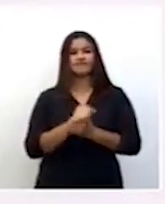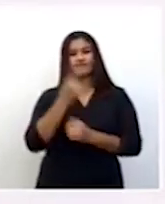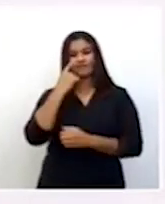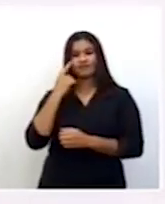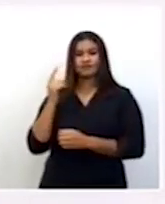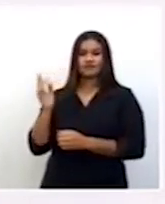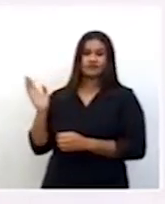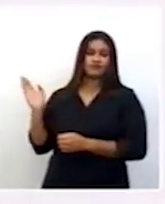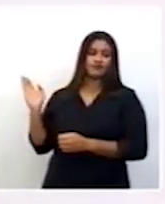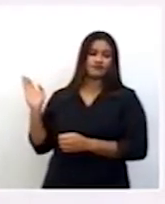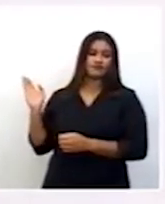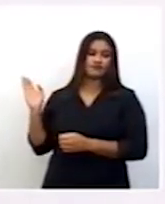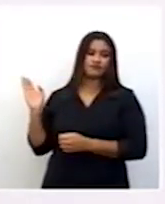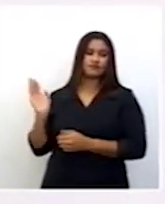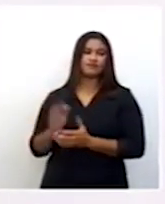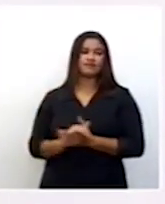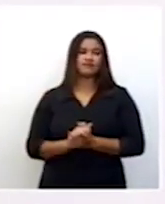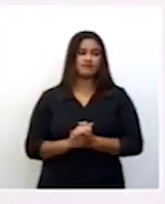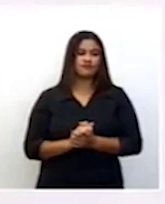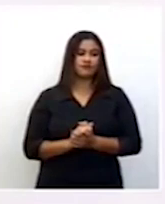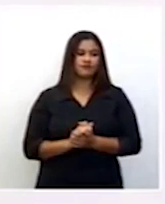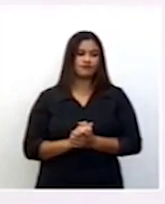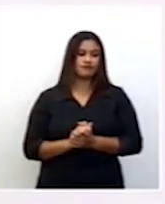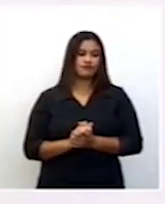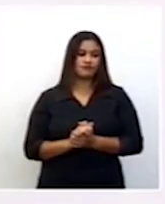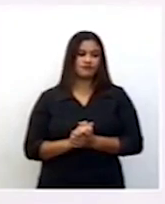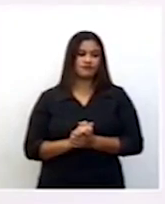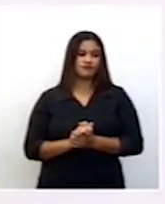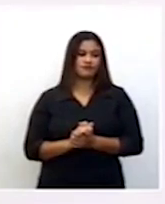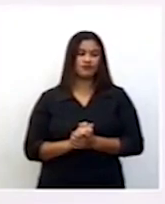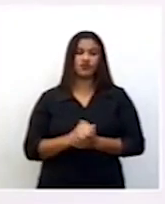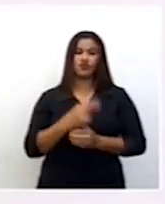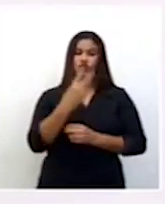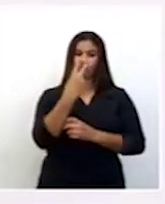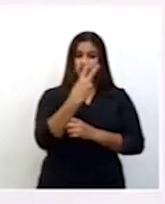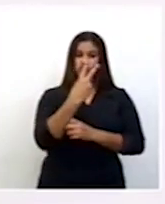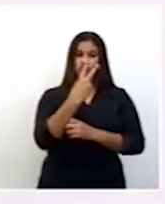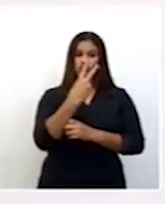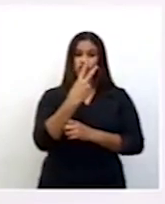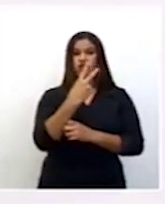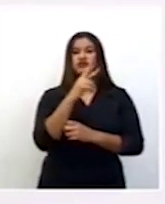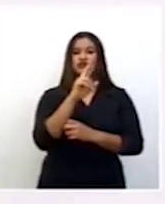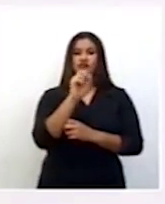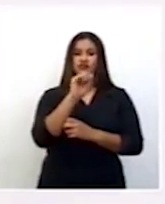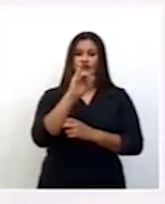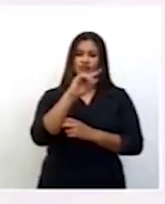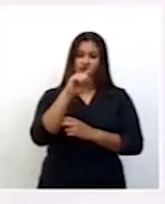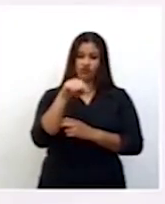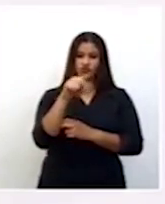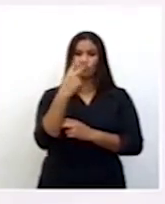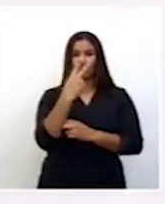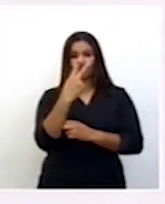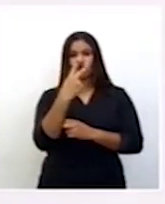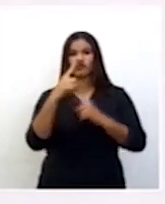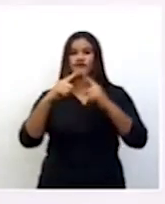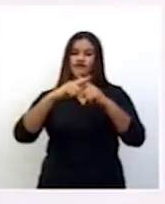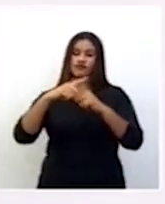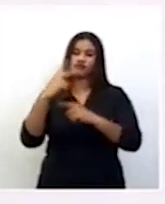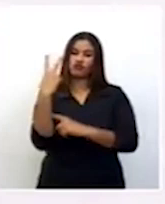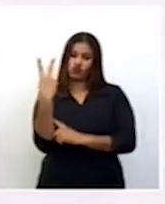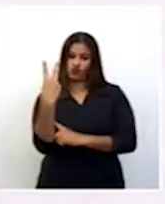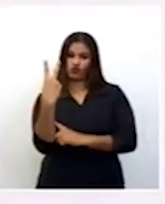que é o próximo termo. Aí eu multiplico. 2 raiz de 2 vezes 2. Aí eu posso multiplicar os termos de fora aqui,